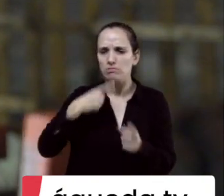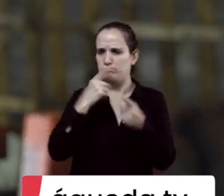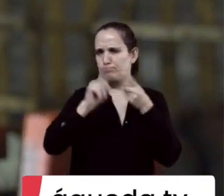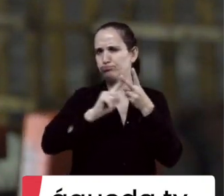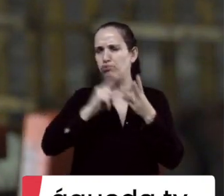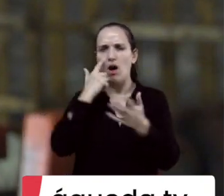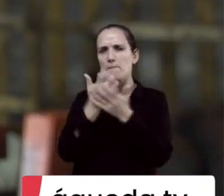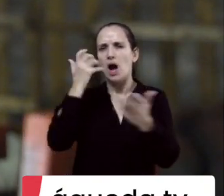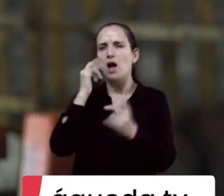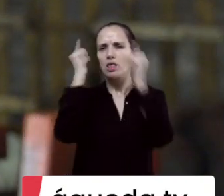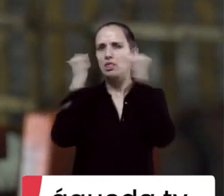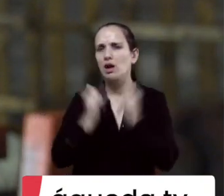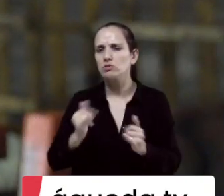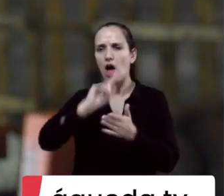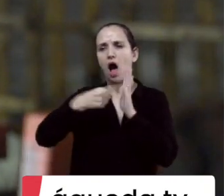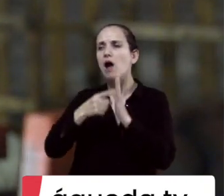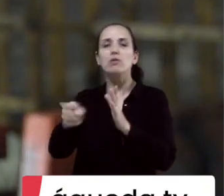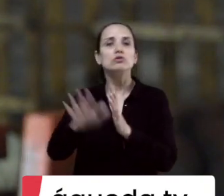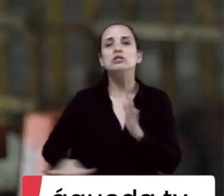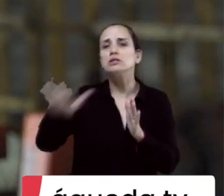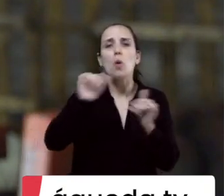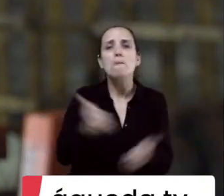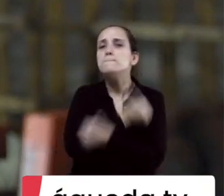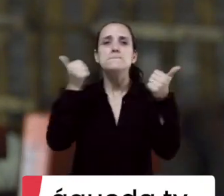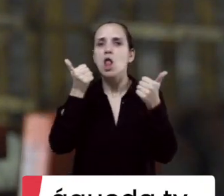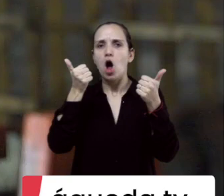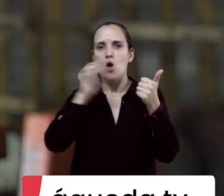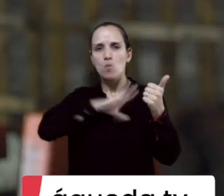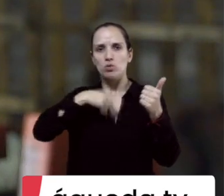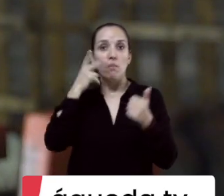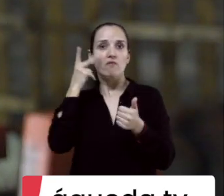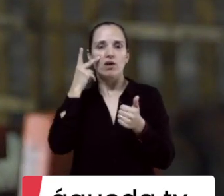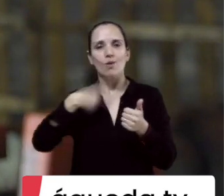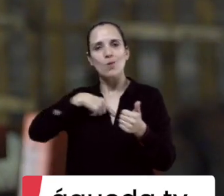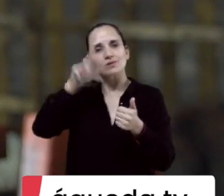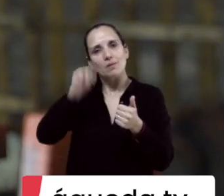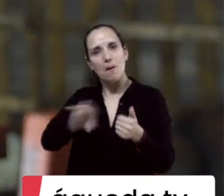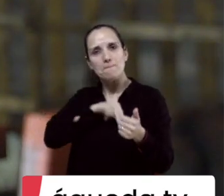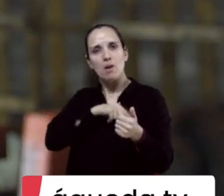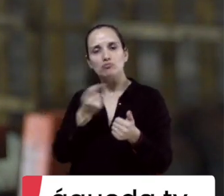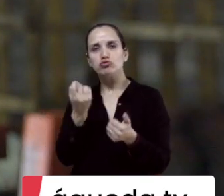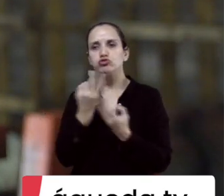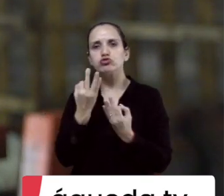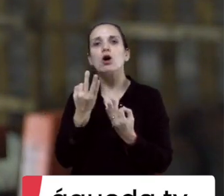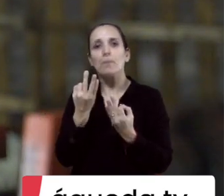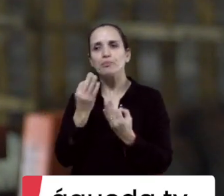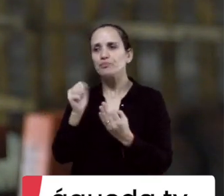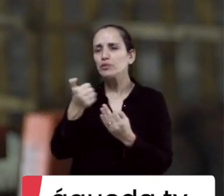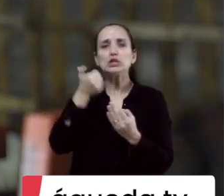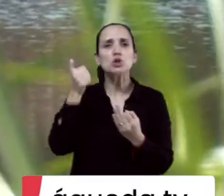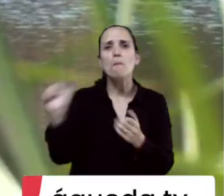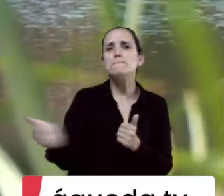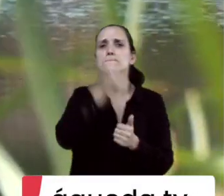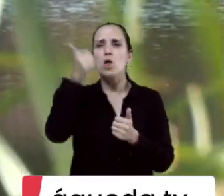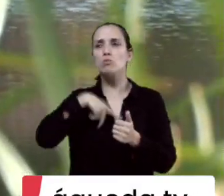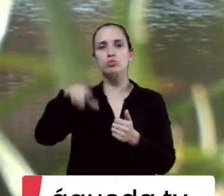que reconhece internacionalmente Águeda como um dos melhores sítios do mundo para viver. E fomos distinguidos muito recentemente como um dos 5 melhores